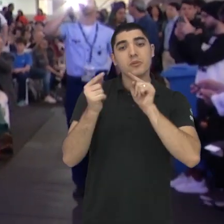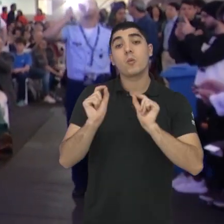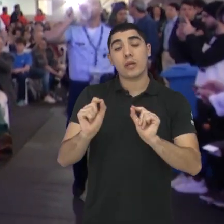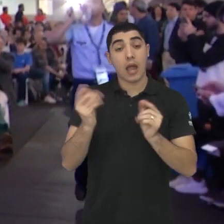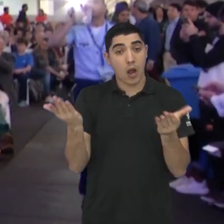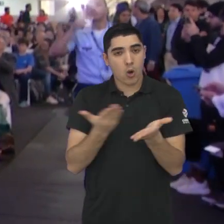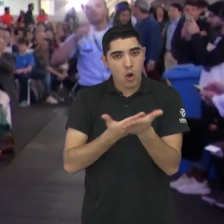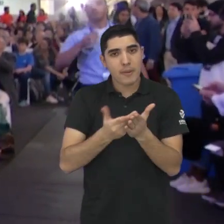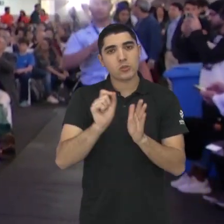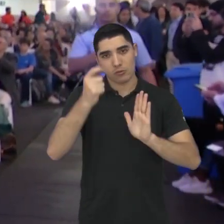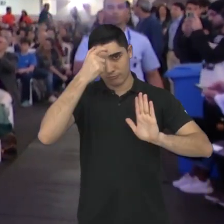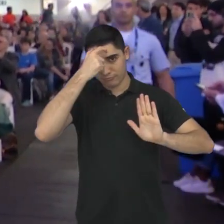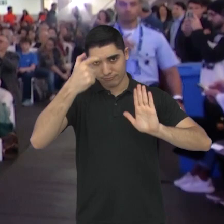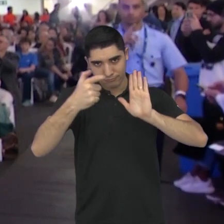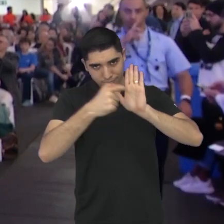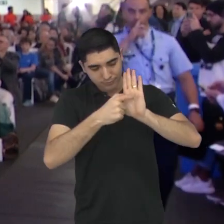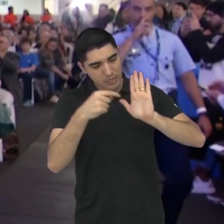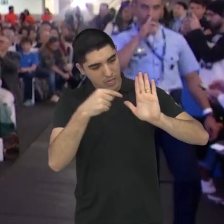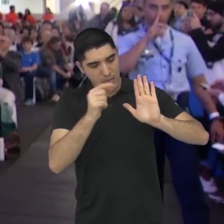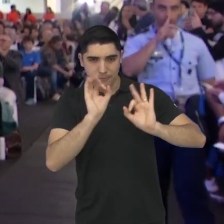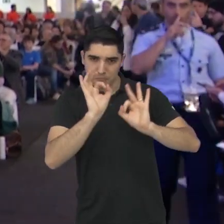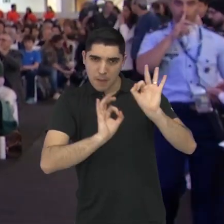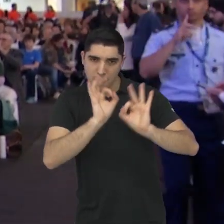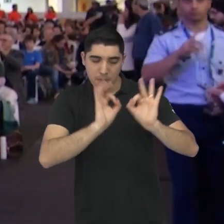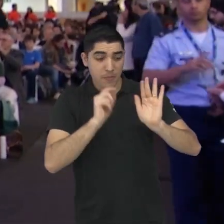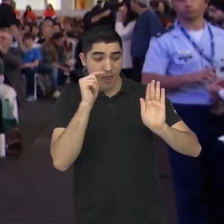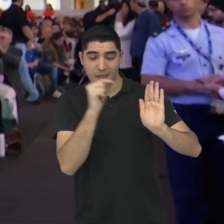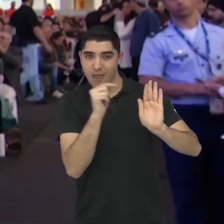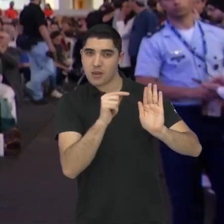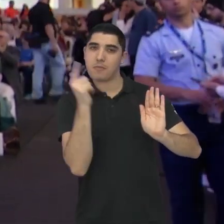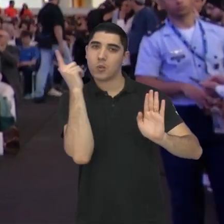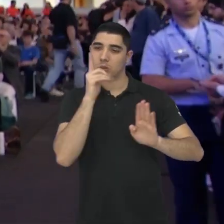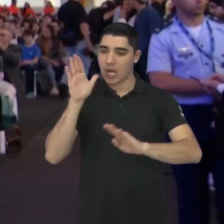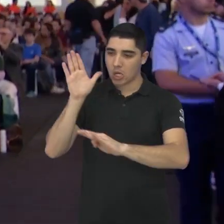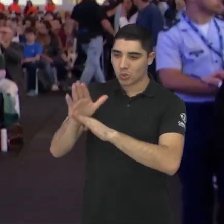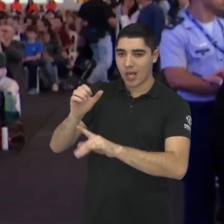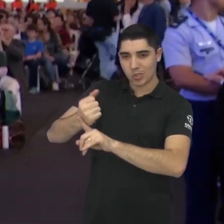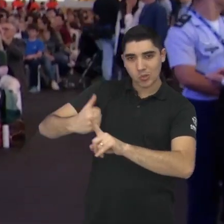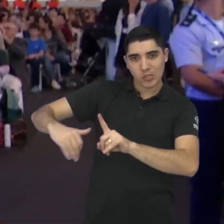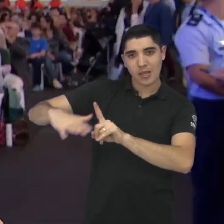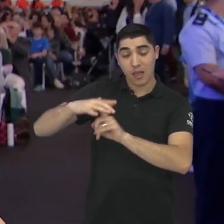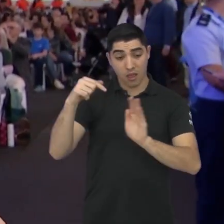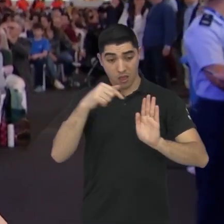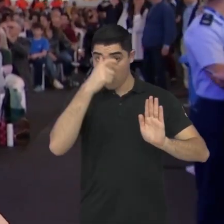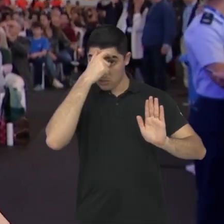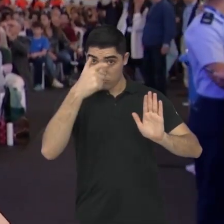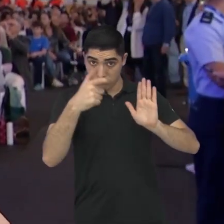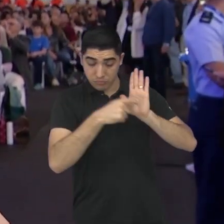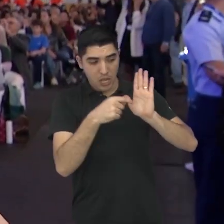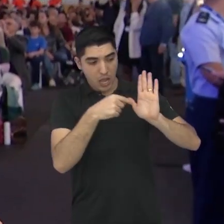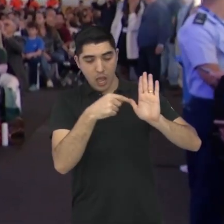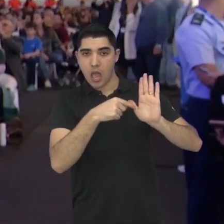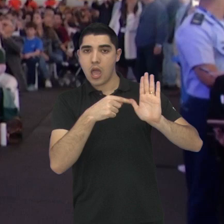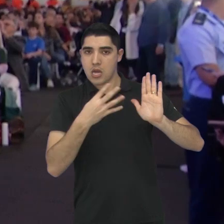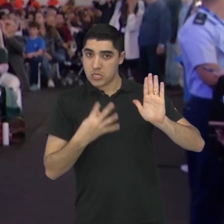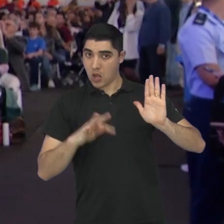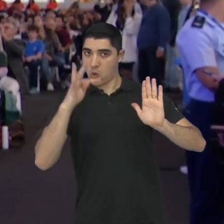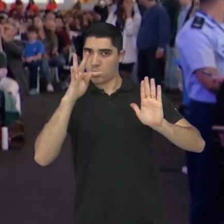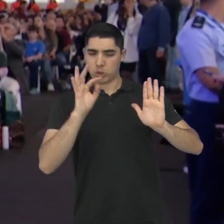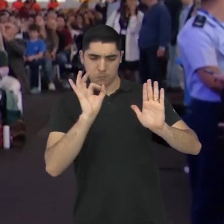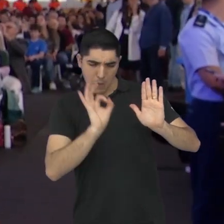surgindo inteligência artificial que vem para ajudar a sociedade, é uma inteligência desenvolvida do ponto de vista